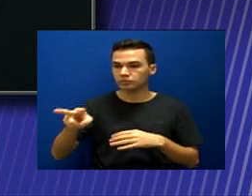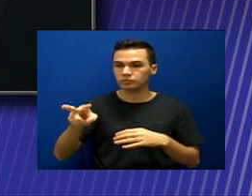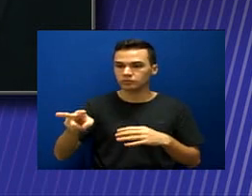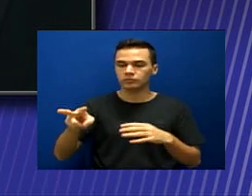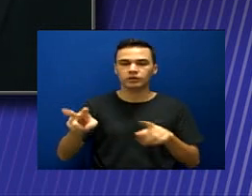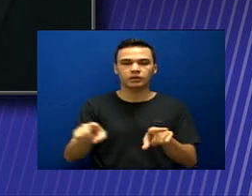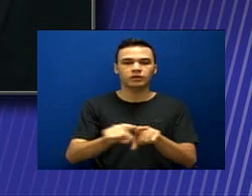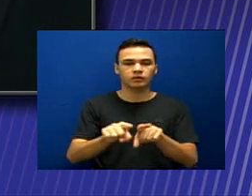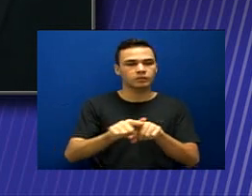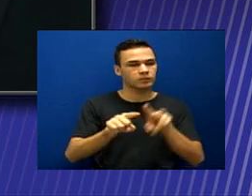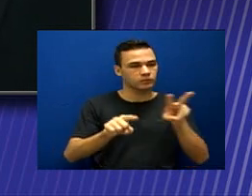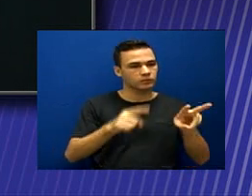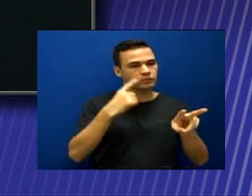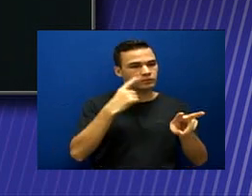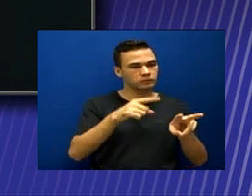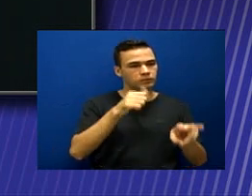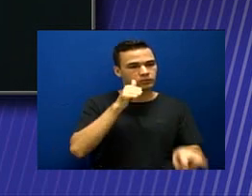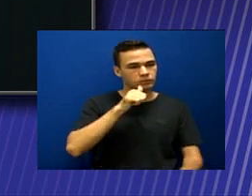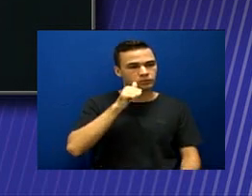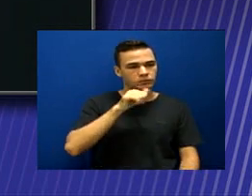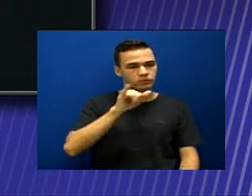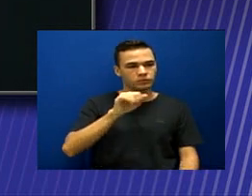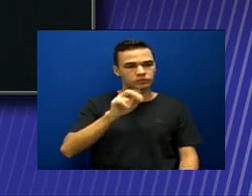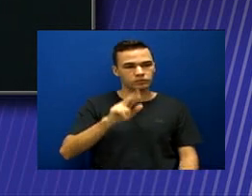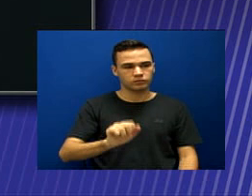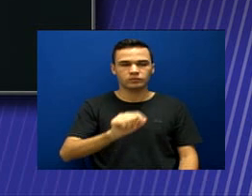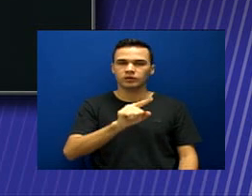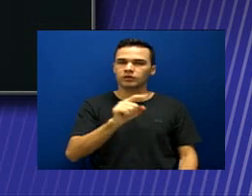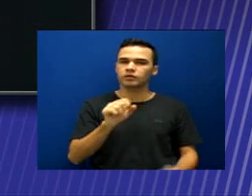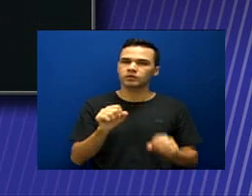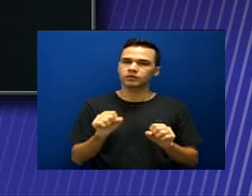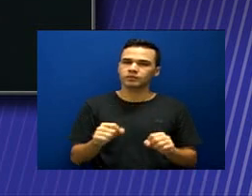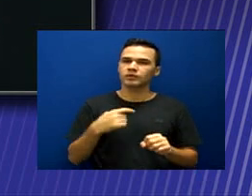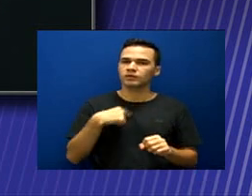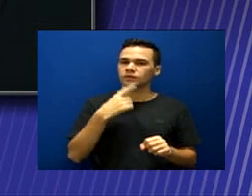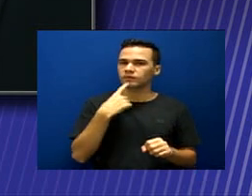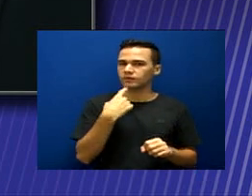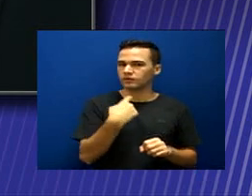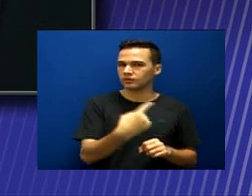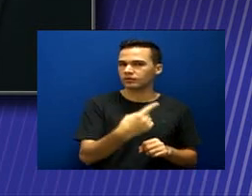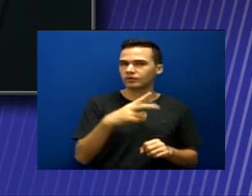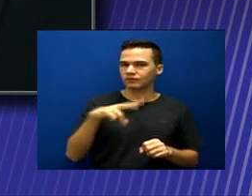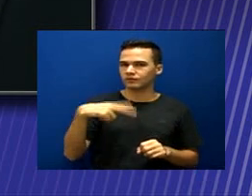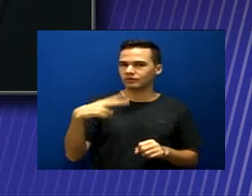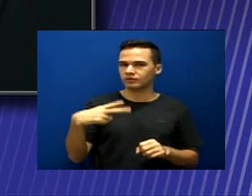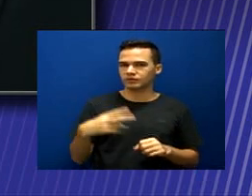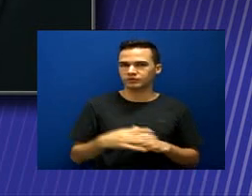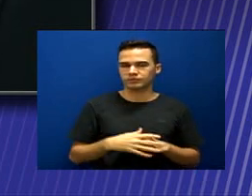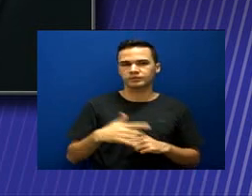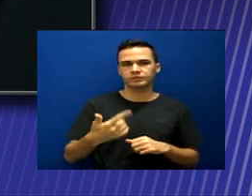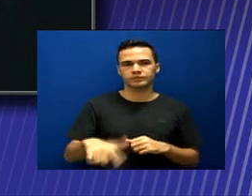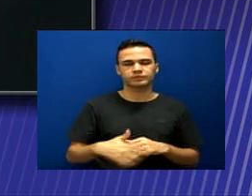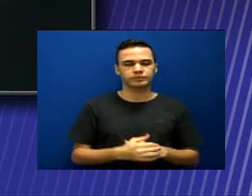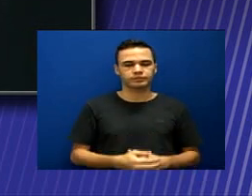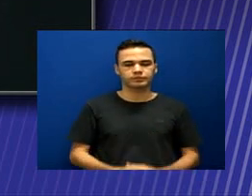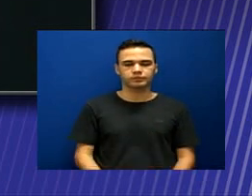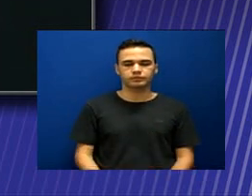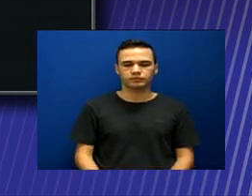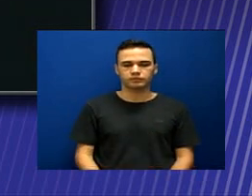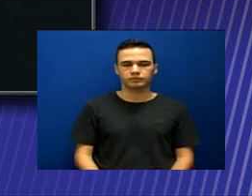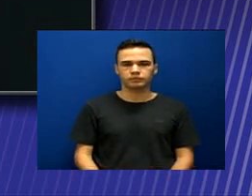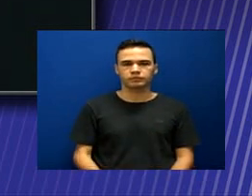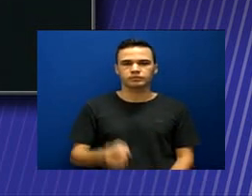olhando para a deputada, para a vereadora, talvez seja profetizando, para a vereadora Yara novamente.